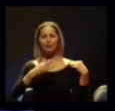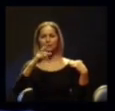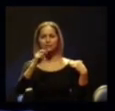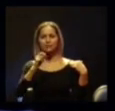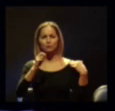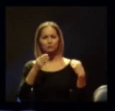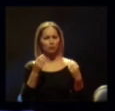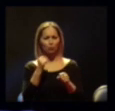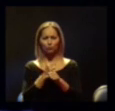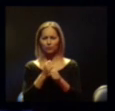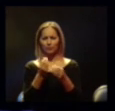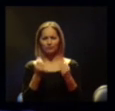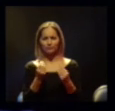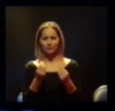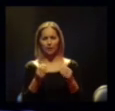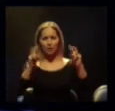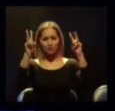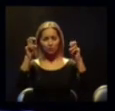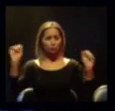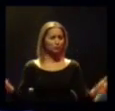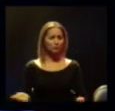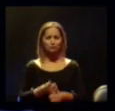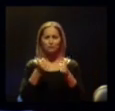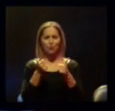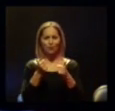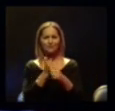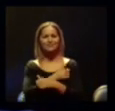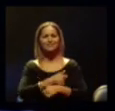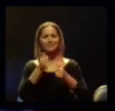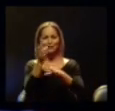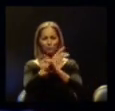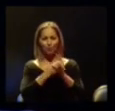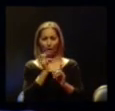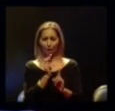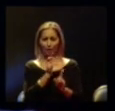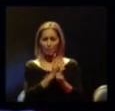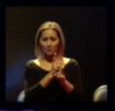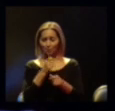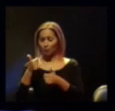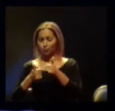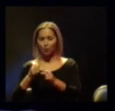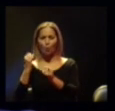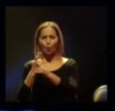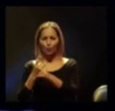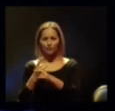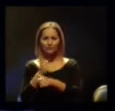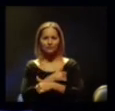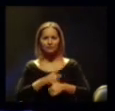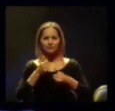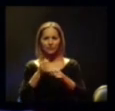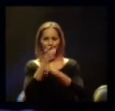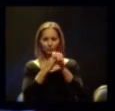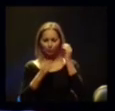excelente desempenho, ganhando o título de melhor cidade europeia nesse mesmo ano, em concorrência com as outras cidades da Europa.